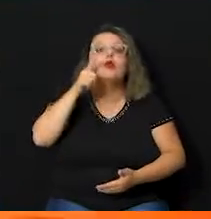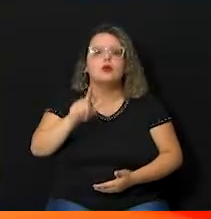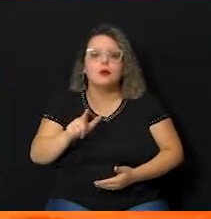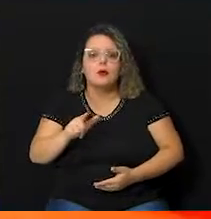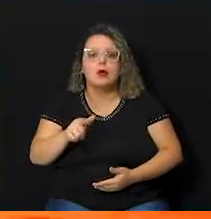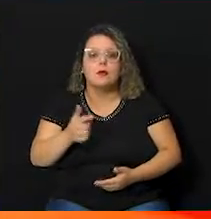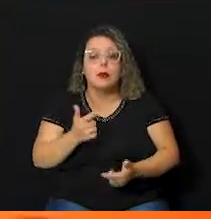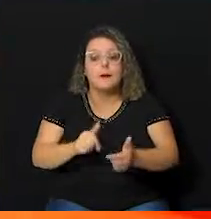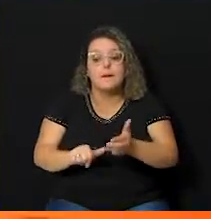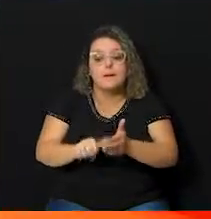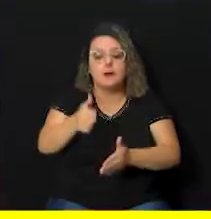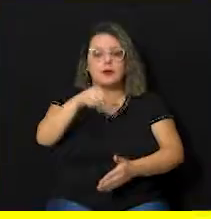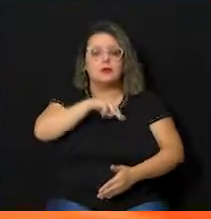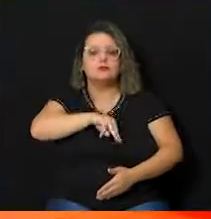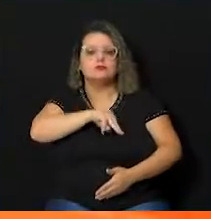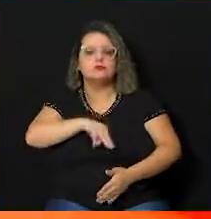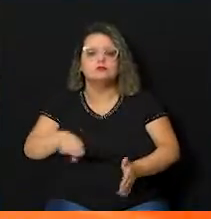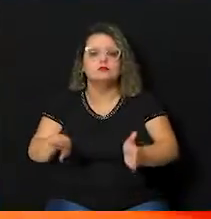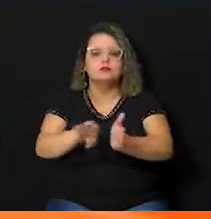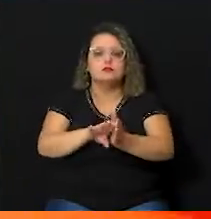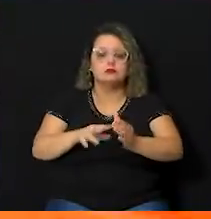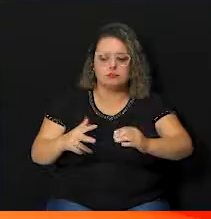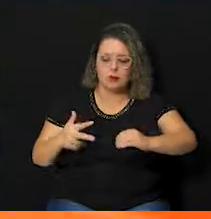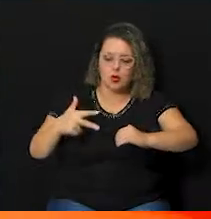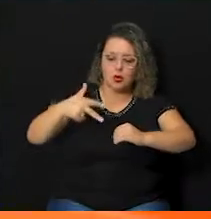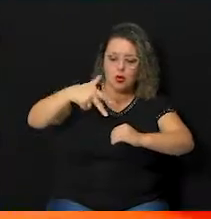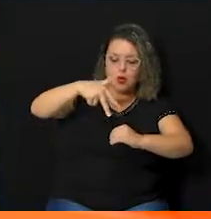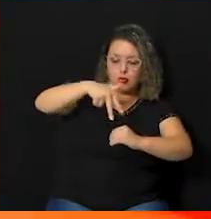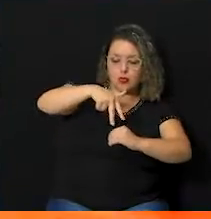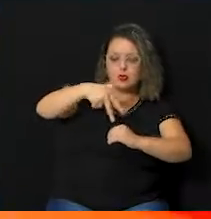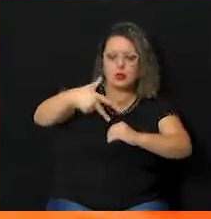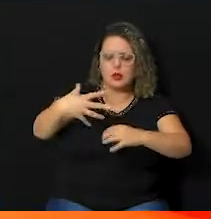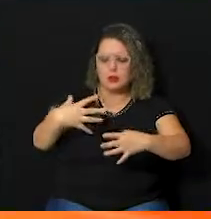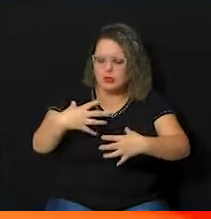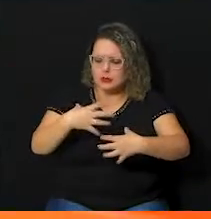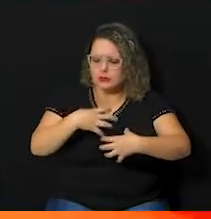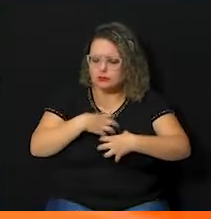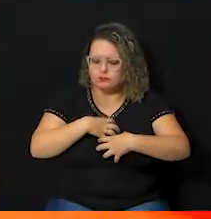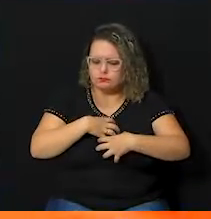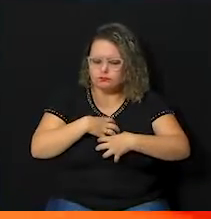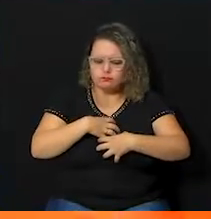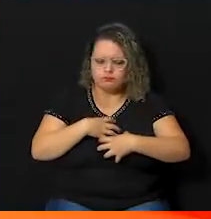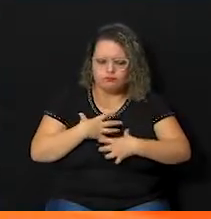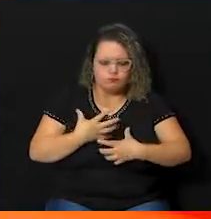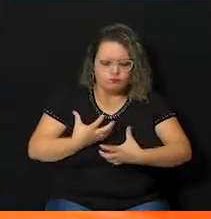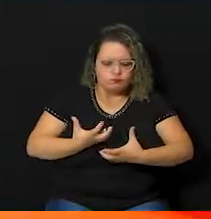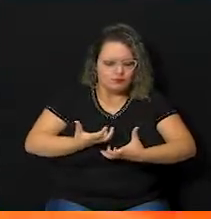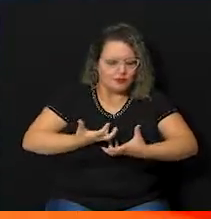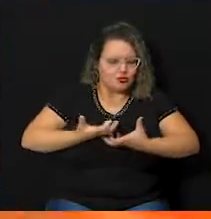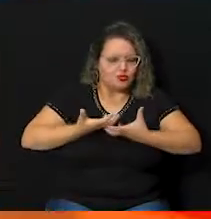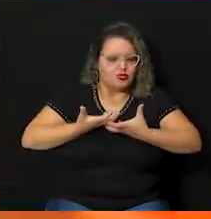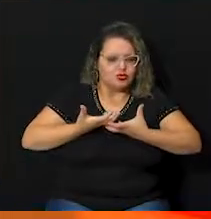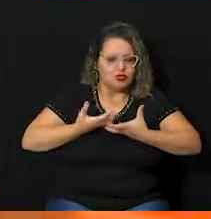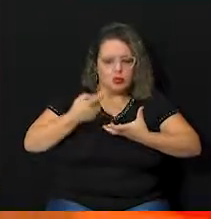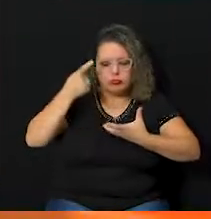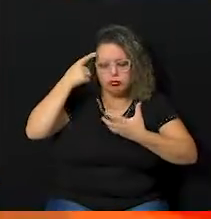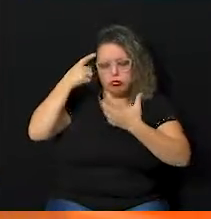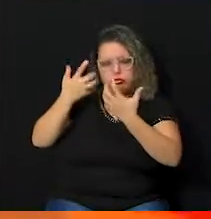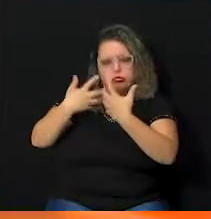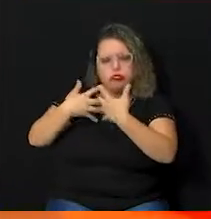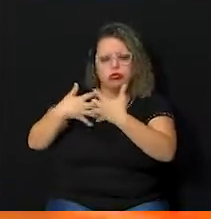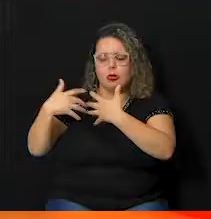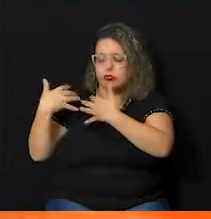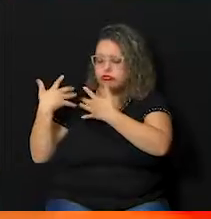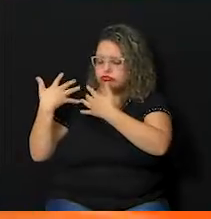Lua. E quando ele chega na sua primeira missão, ele sofre uma espécie de catarse emocional e aí ele para refletir toda a trajetória dele. Então não estou dando